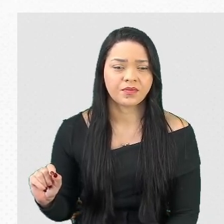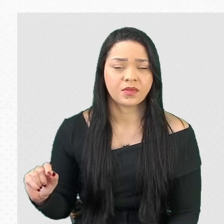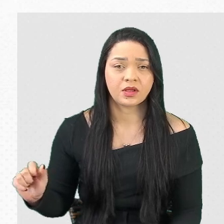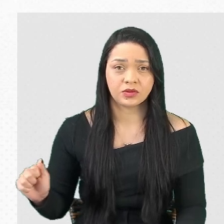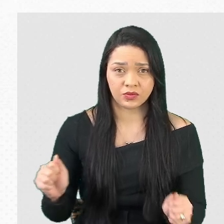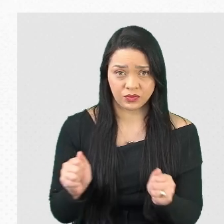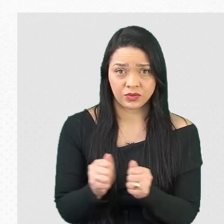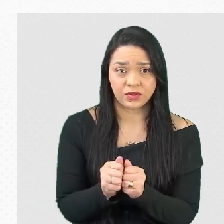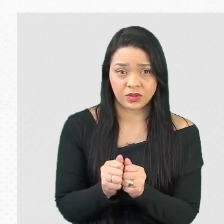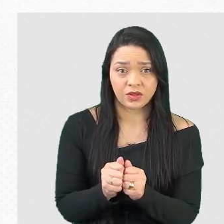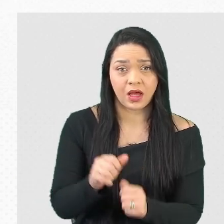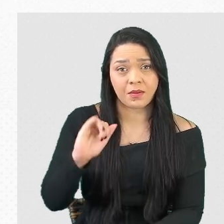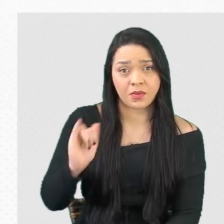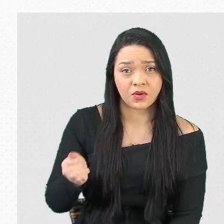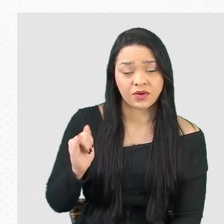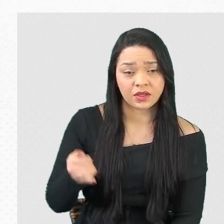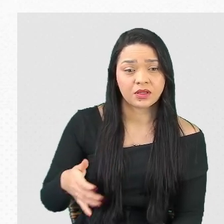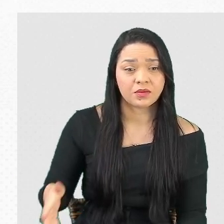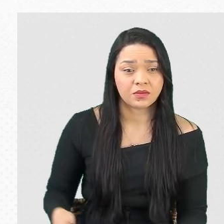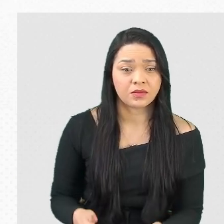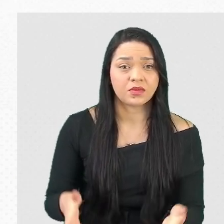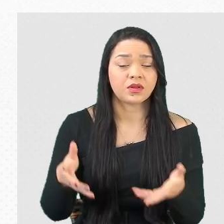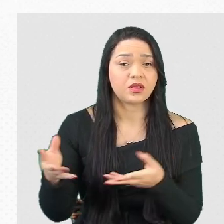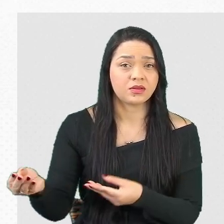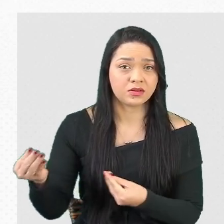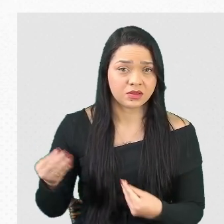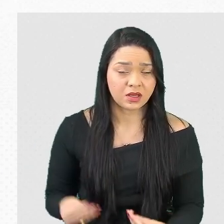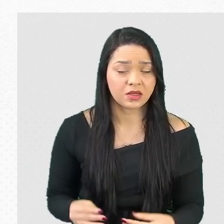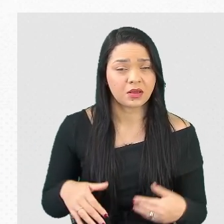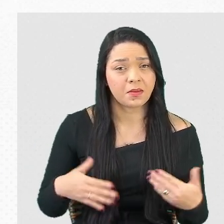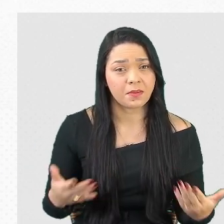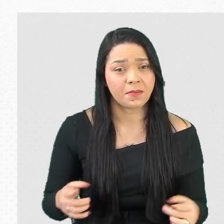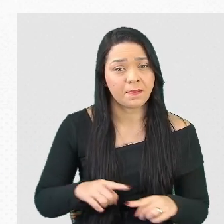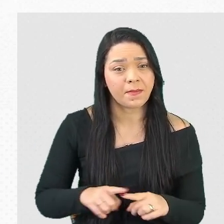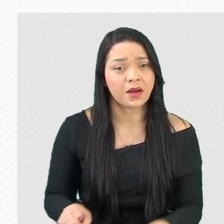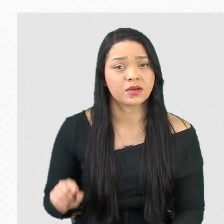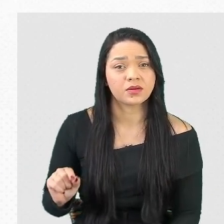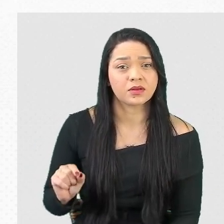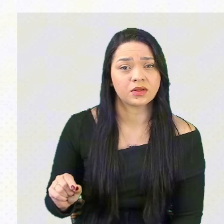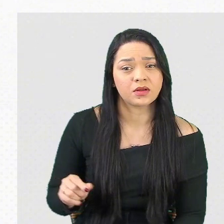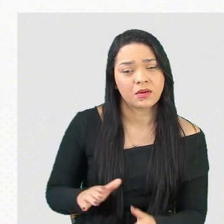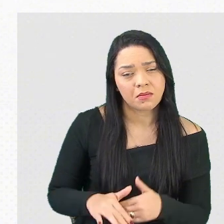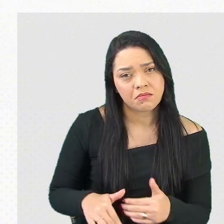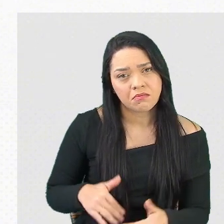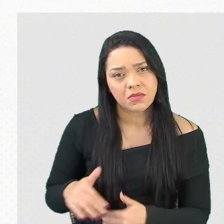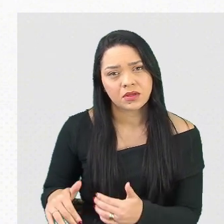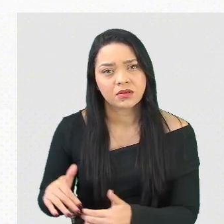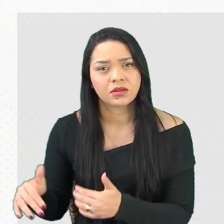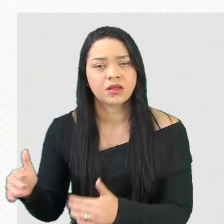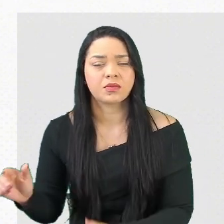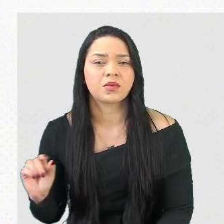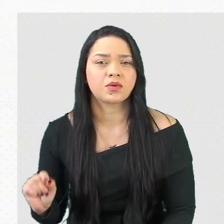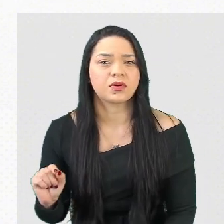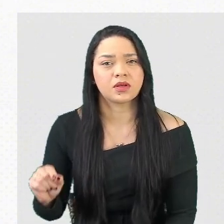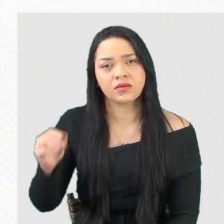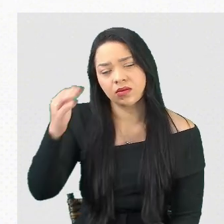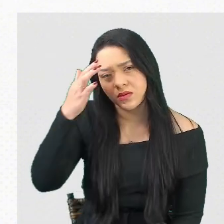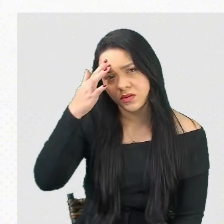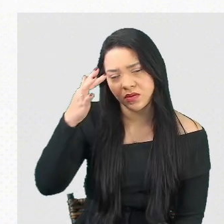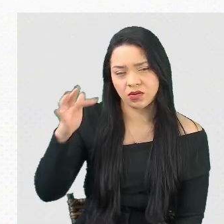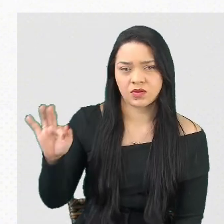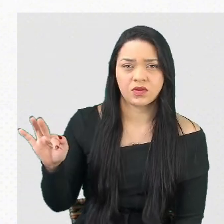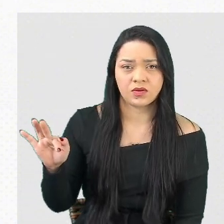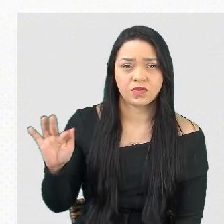juntando-se à elite, aproveitando essa mobilidade que é nos dada. Mas que com o passar do tempo, né, esses filósofos do alto